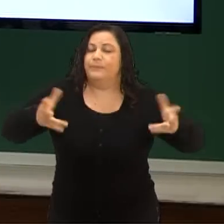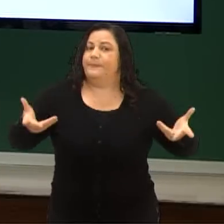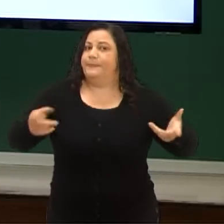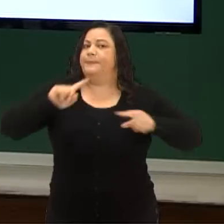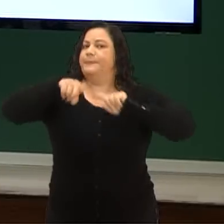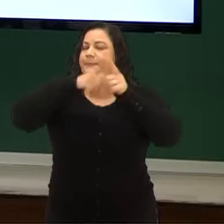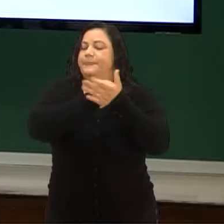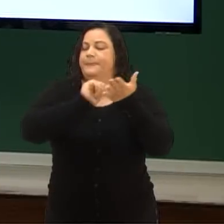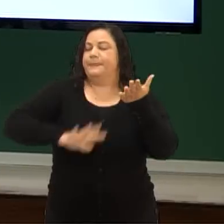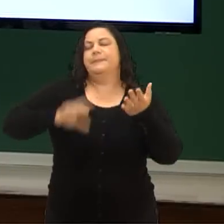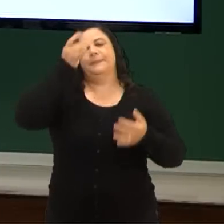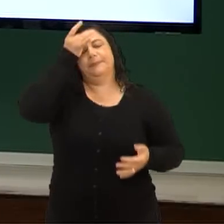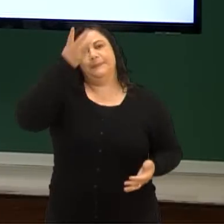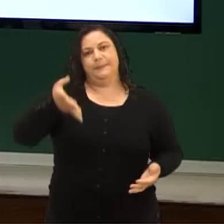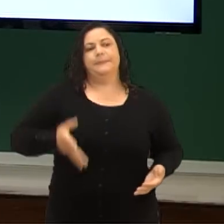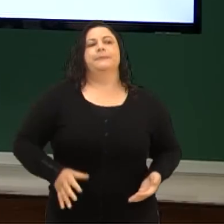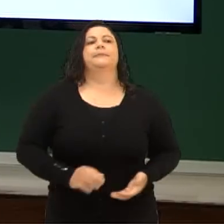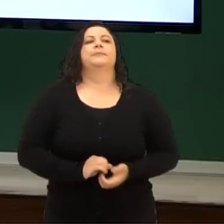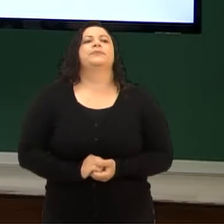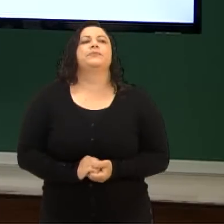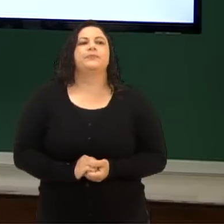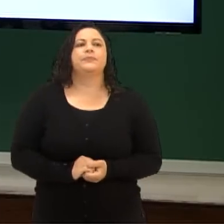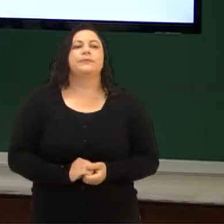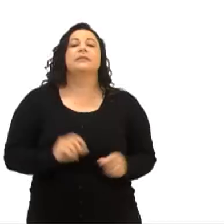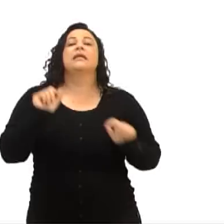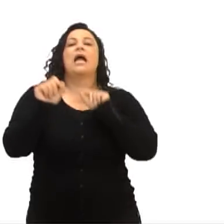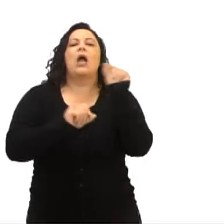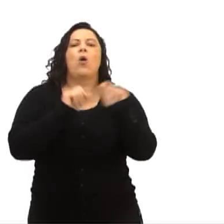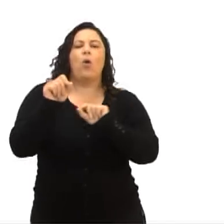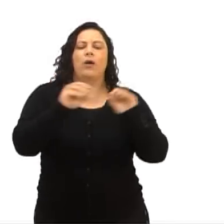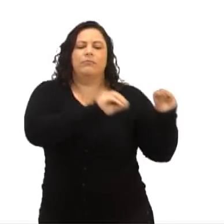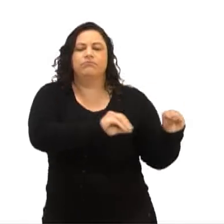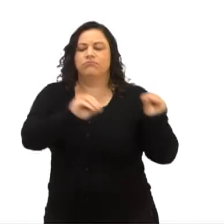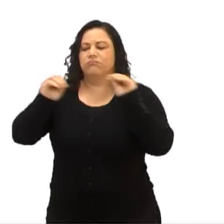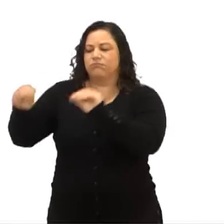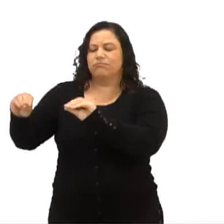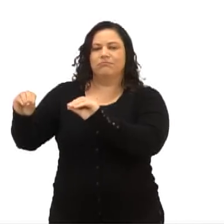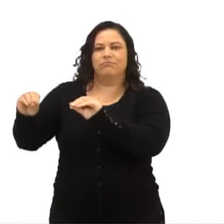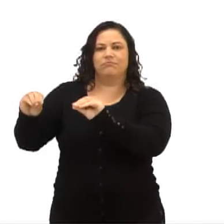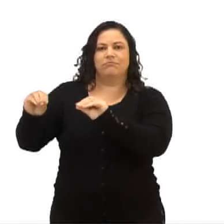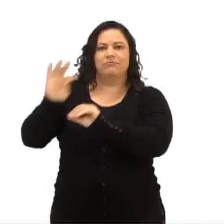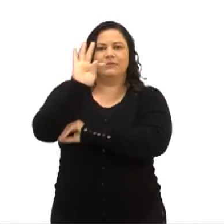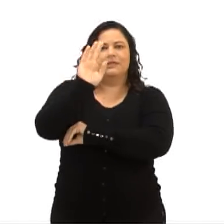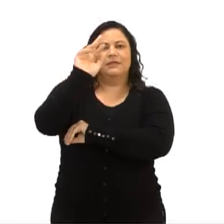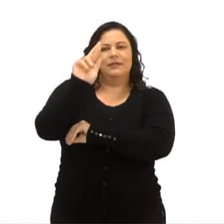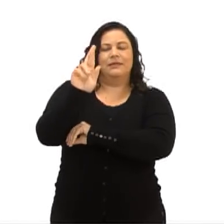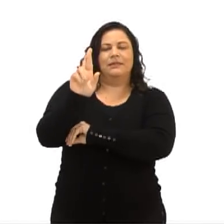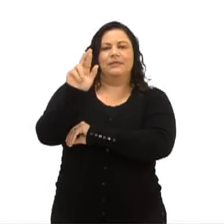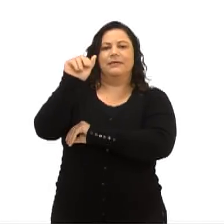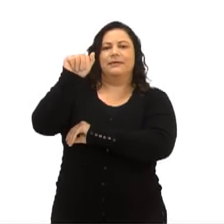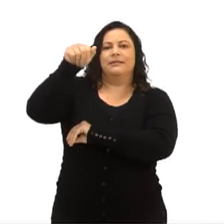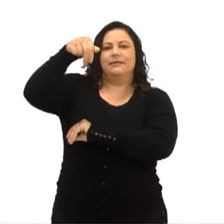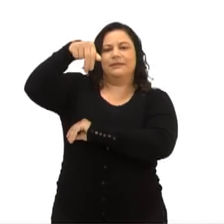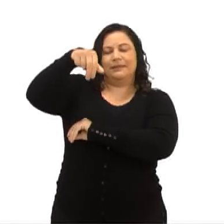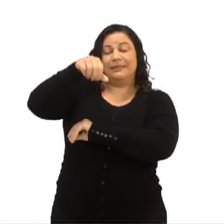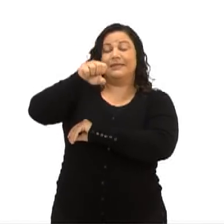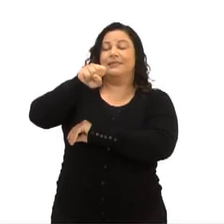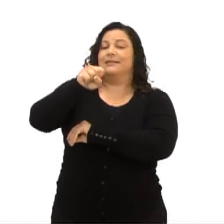Tá legal? Matriz transposta, tranquilo. Pega a linha e bum, faz ela virar uma coluna. Só